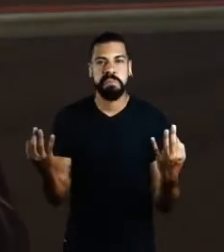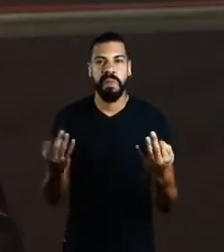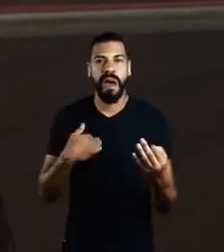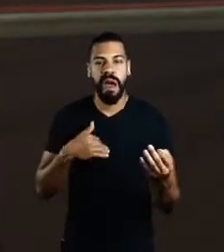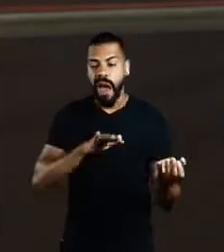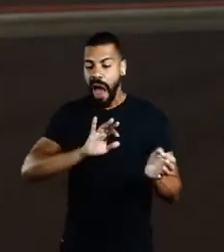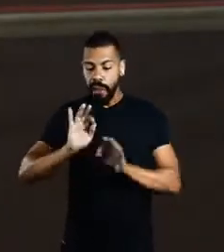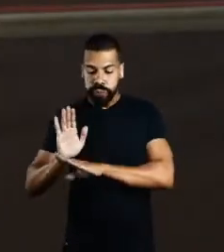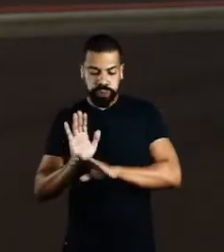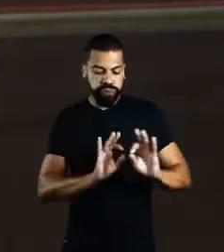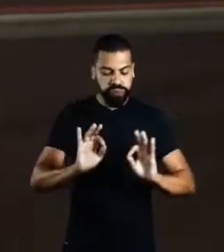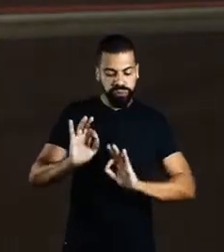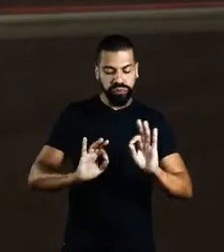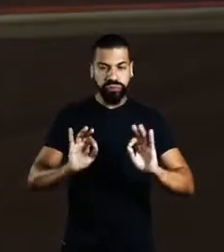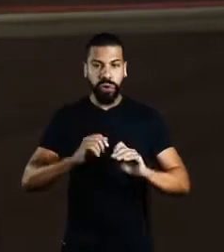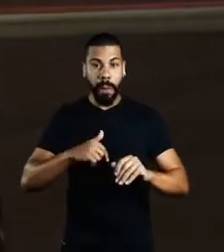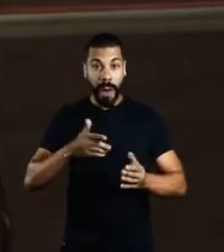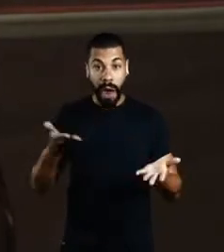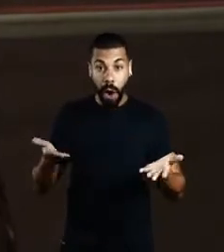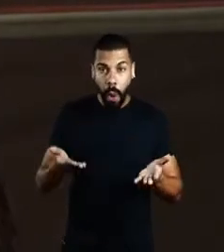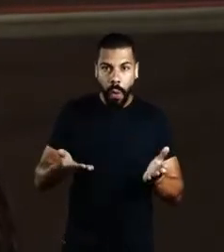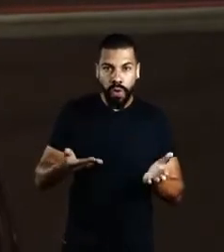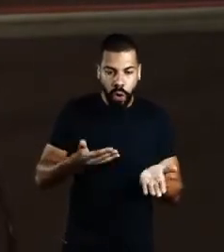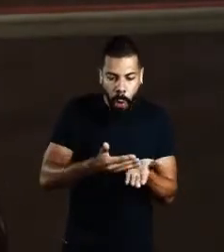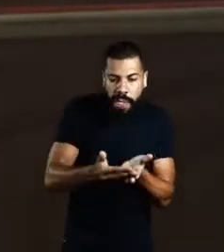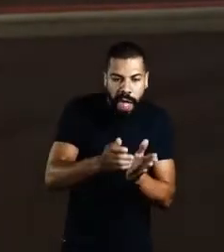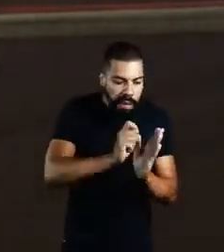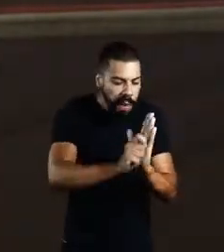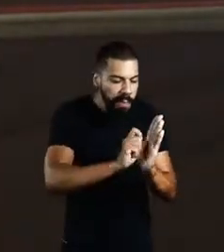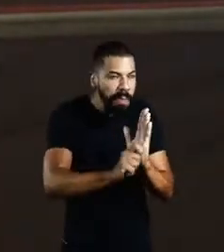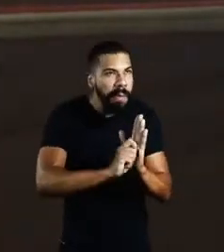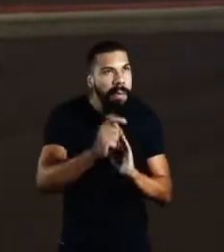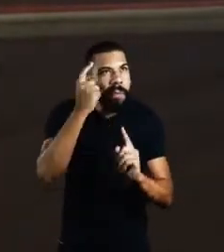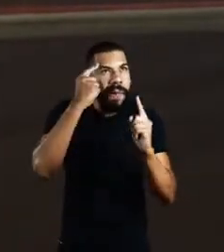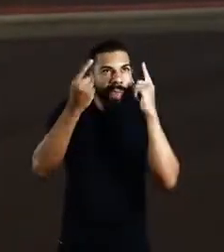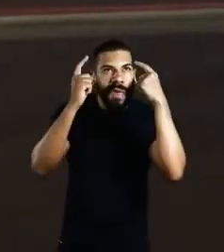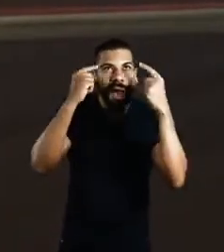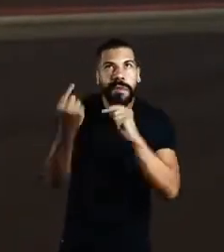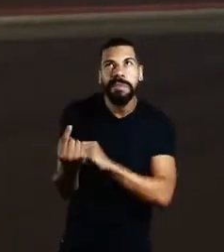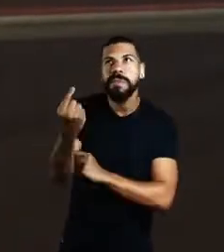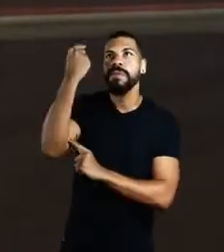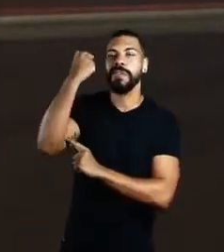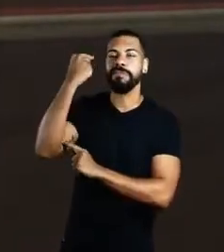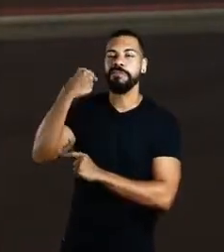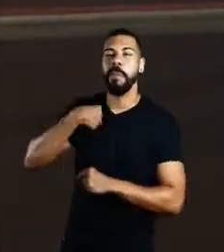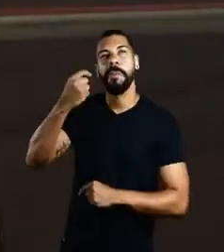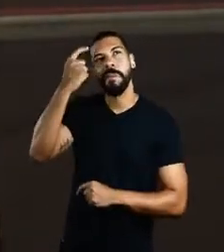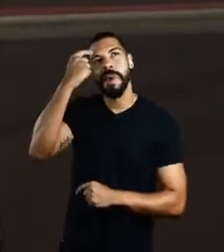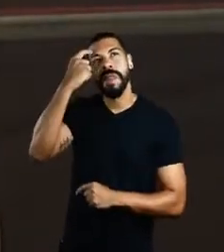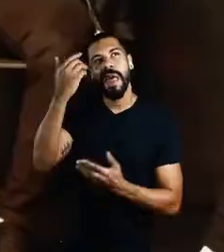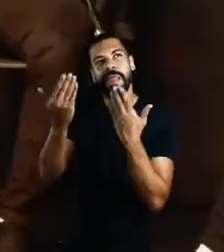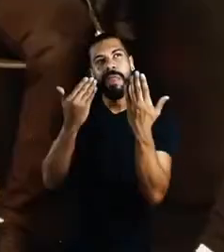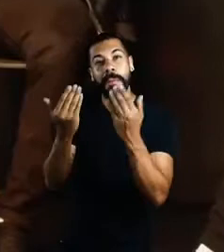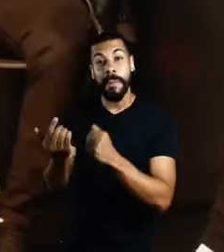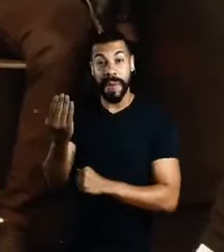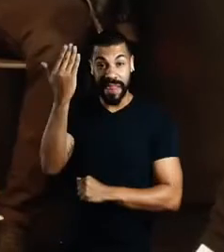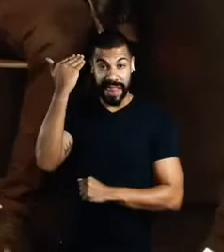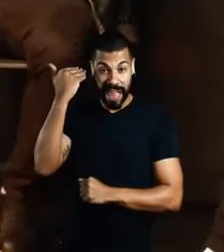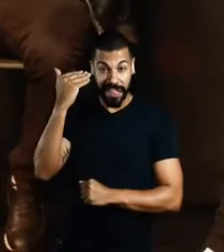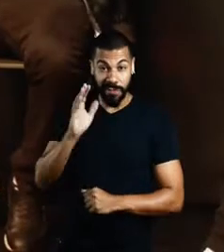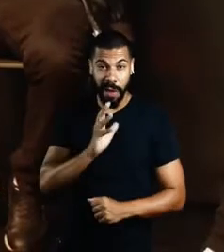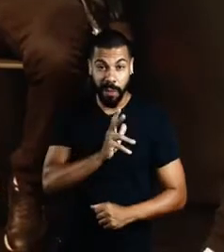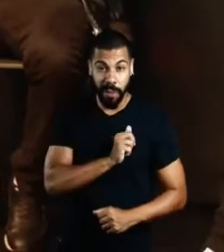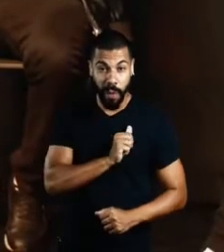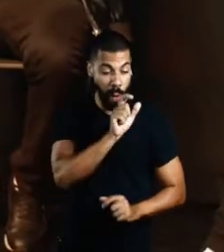Então, agora, todas as vezes que eu pegar na caneta para escrever, para fazer as coisas, eu vou com muito mais amor para saber que, meu, colar